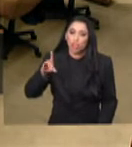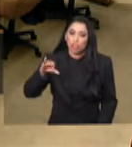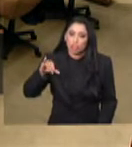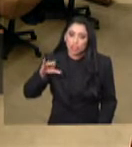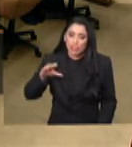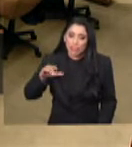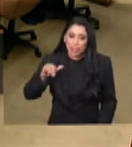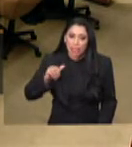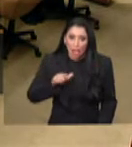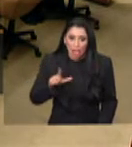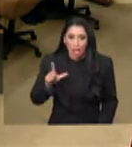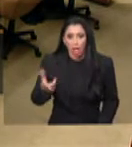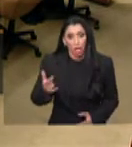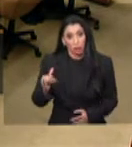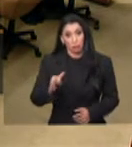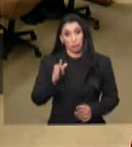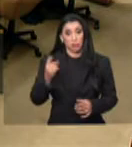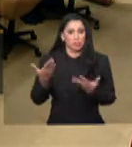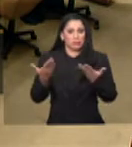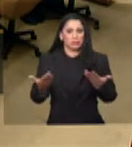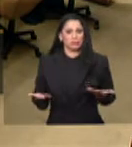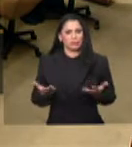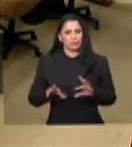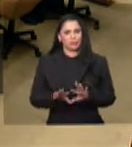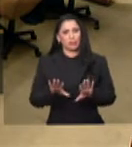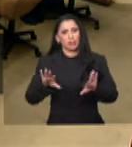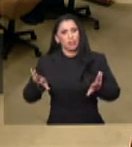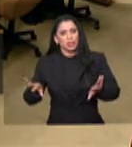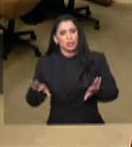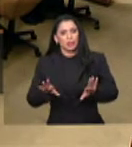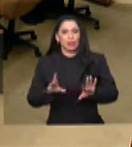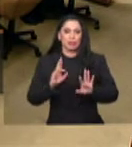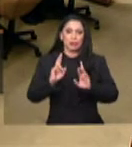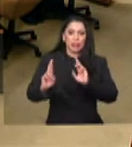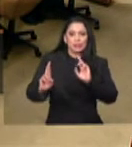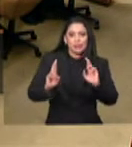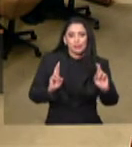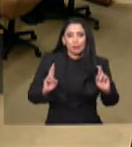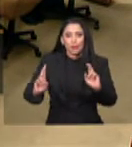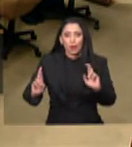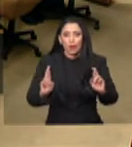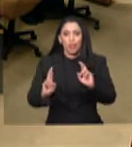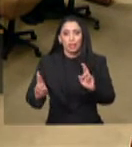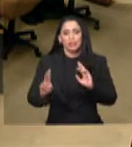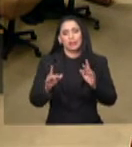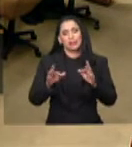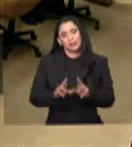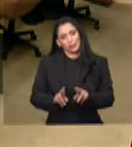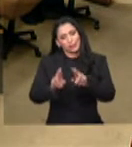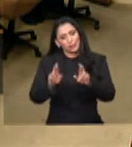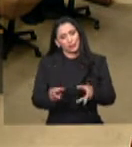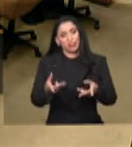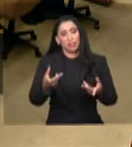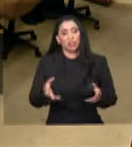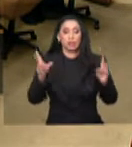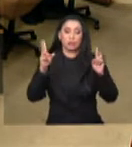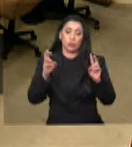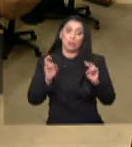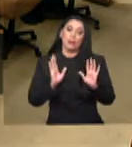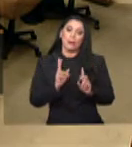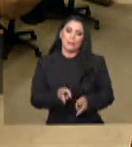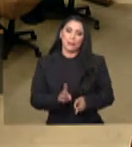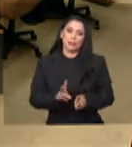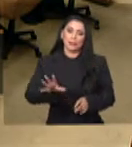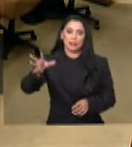na verdade só para deixar claro que as saídas e saídas para essa do plenário parte